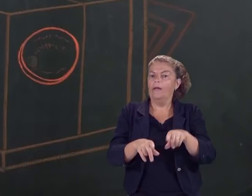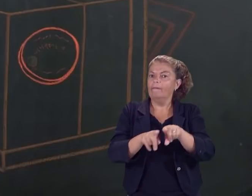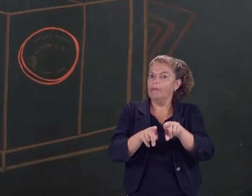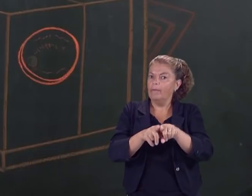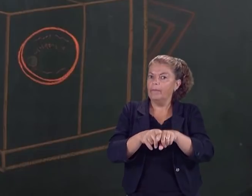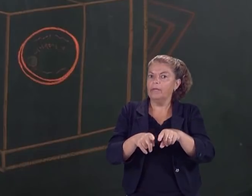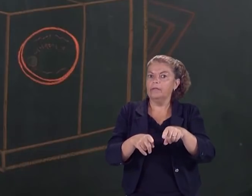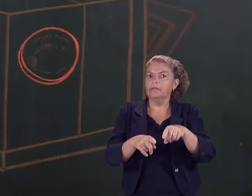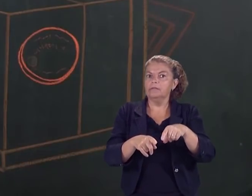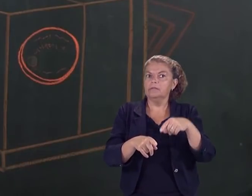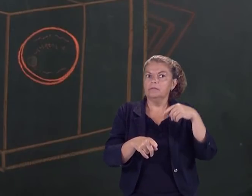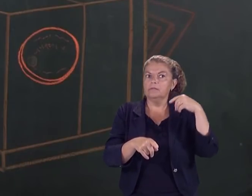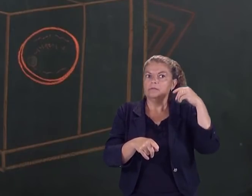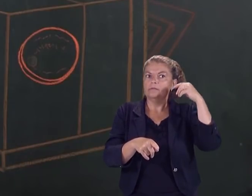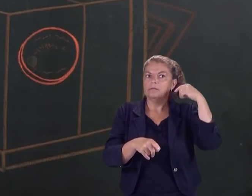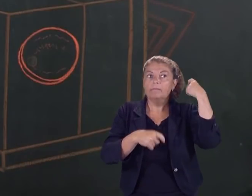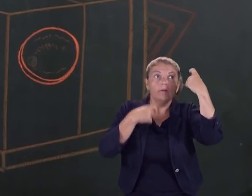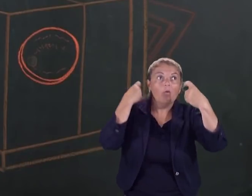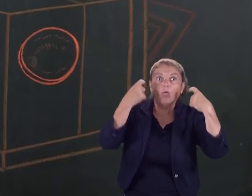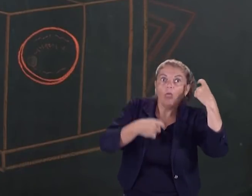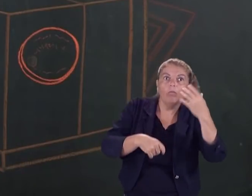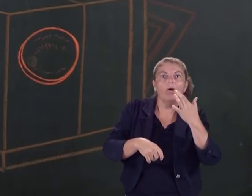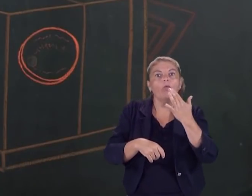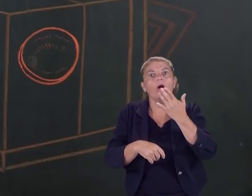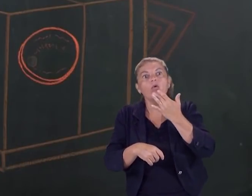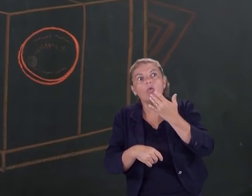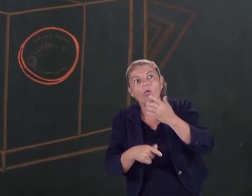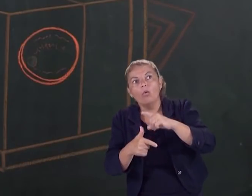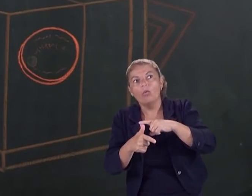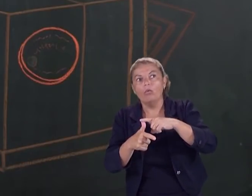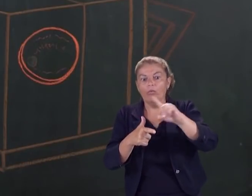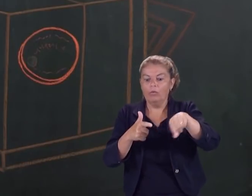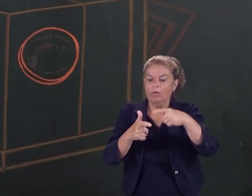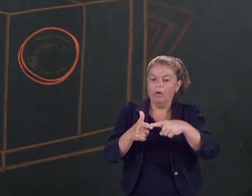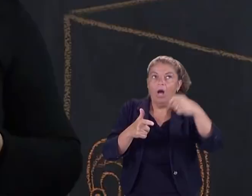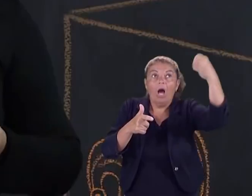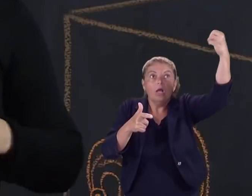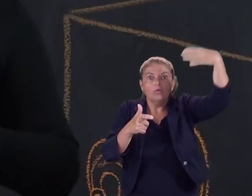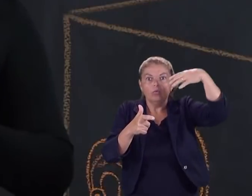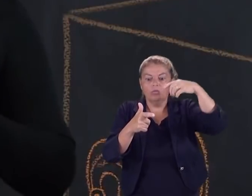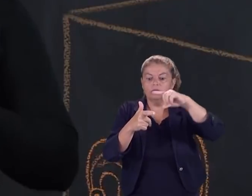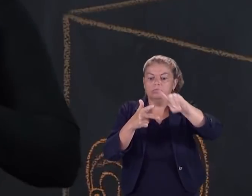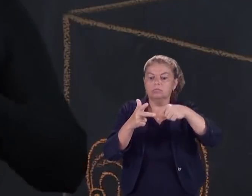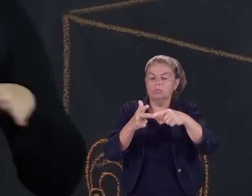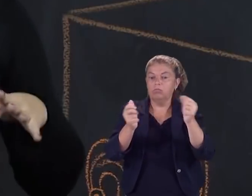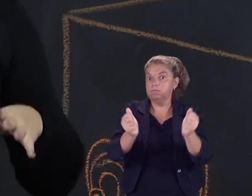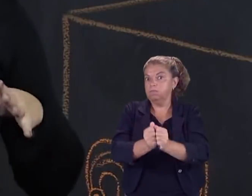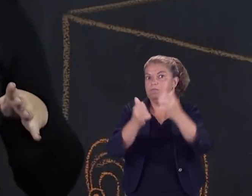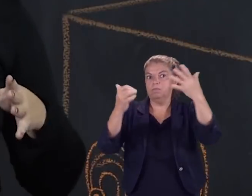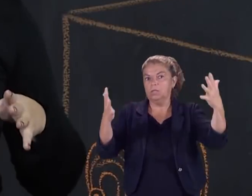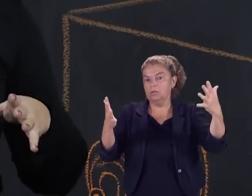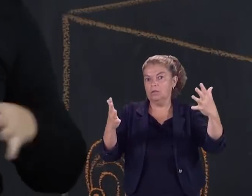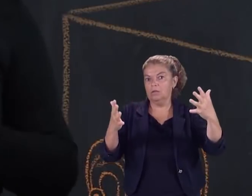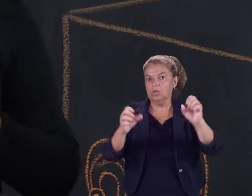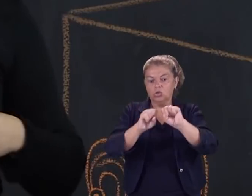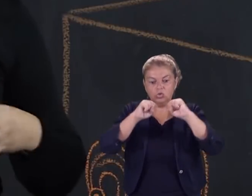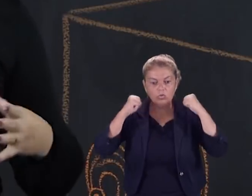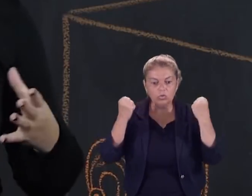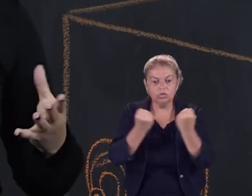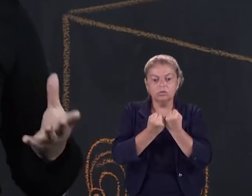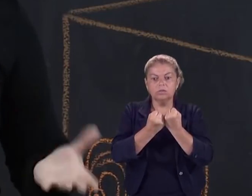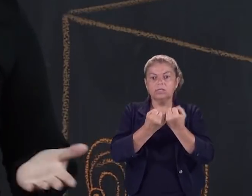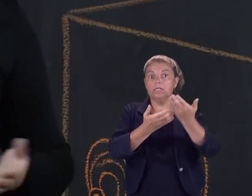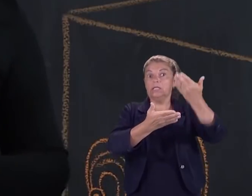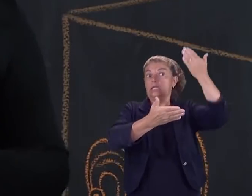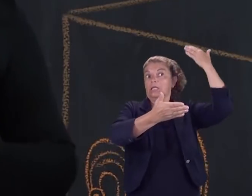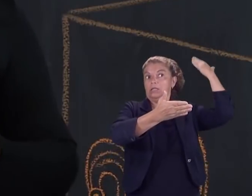com a cor, com a luz, como que as cores reagem com o movimento da luz, e toda a sociedade na época estava entrando em